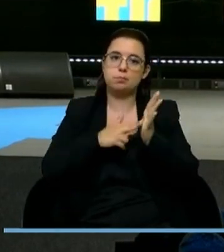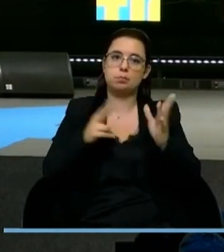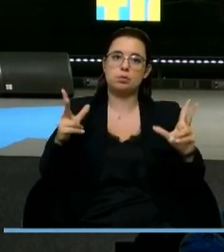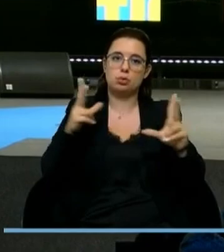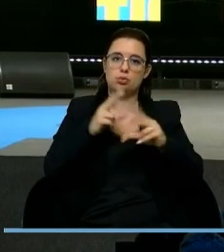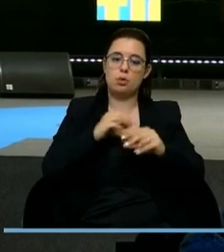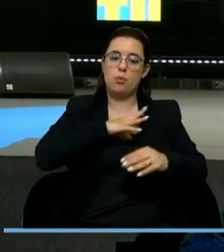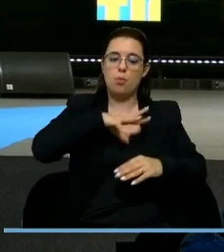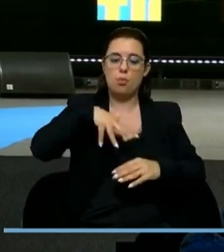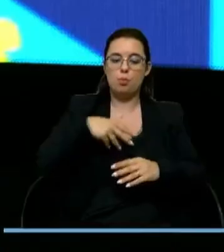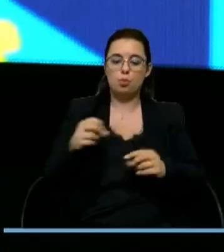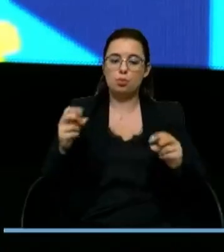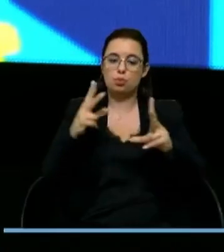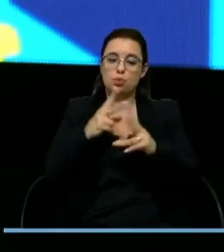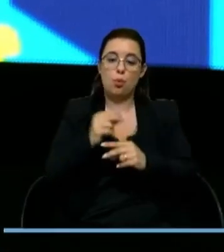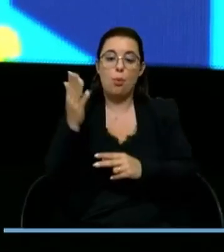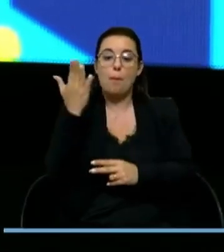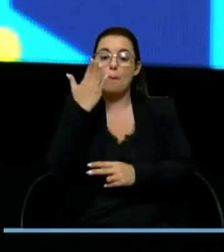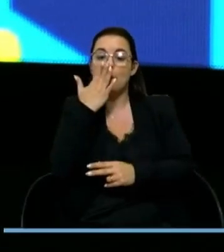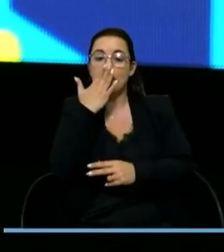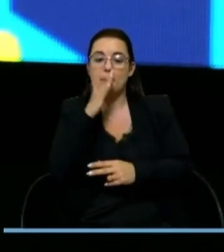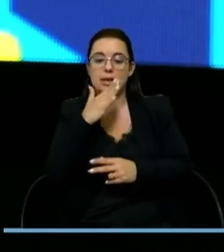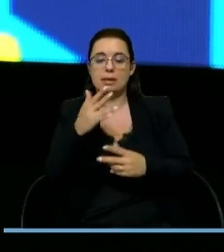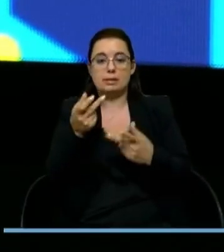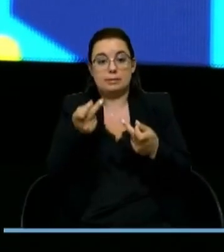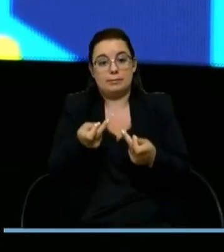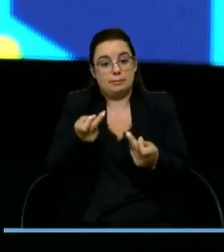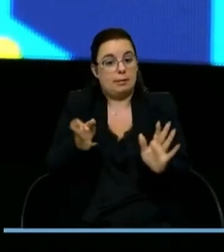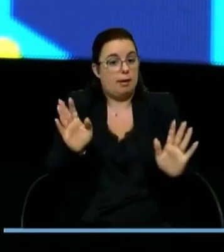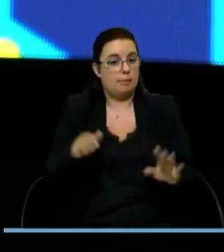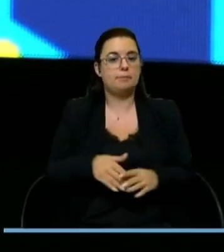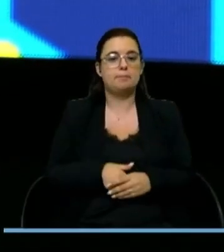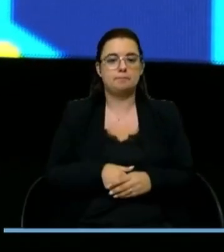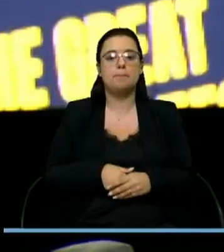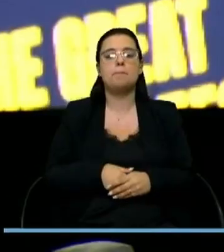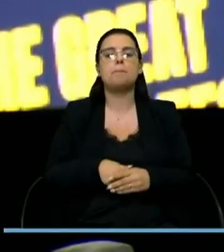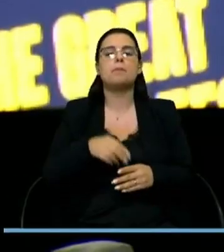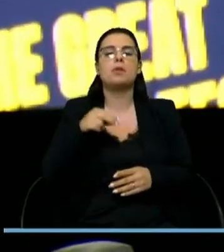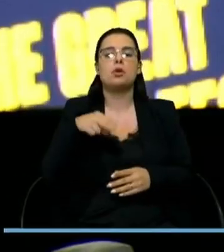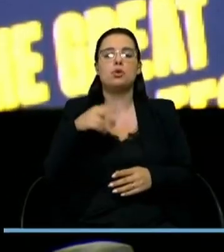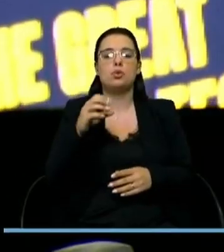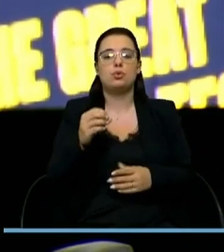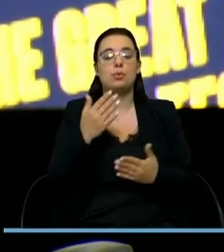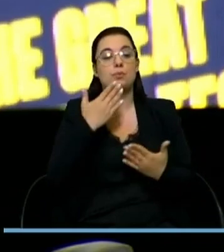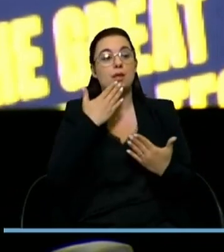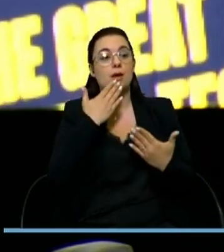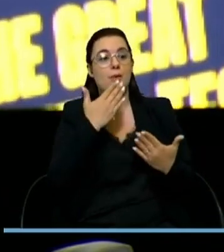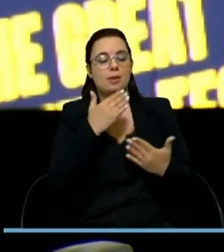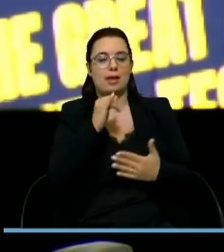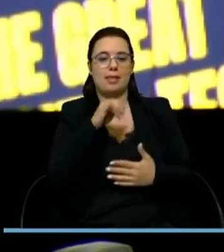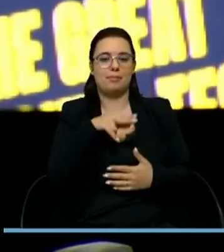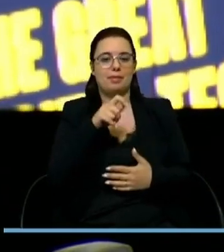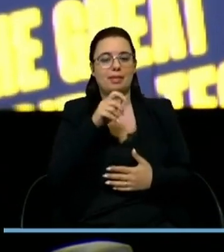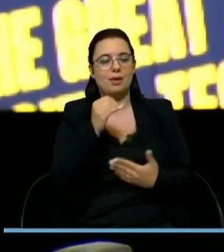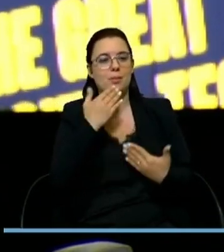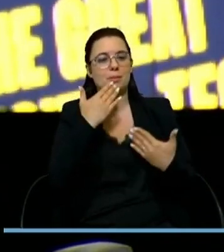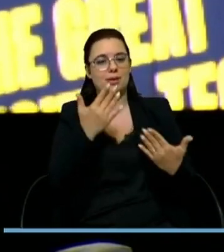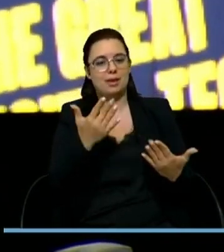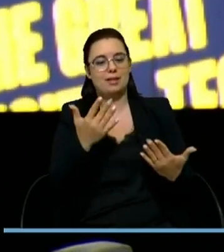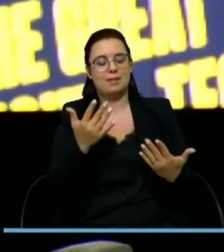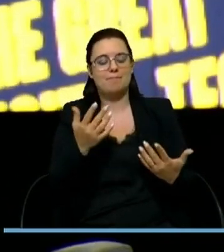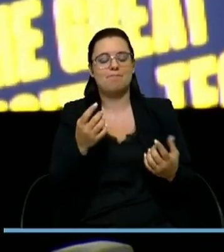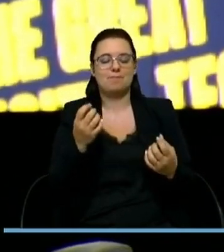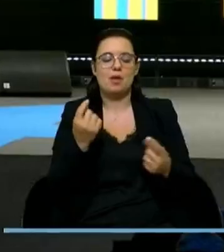novo mundo que parece que veio para ficar, não é? Nuno Rodrigues, Inês Drummond, muito obrigado. Ficaram os esclarecimentos. É de